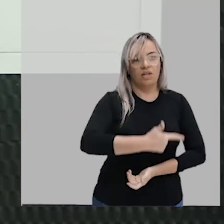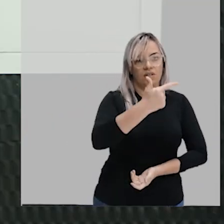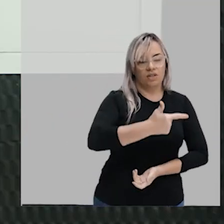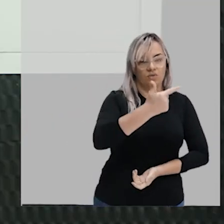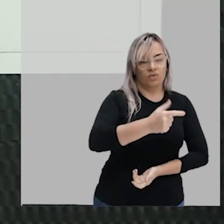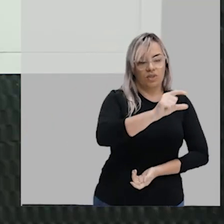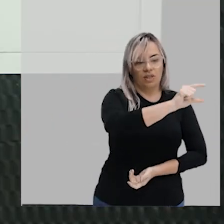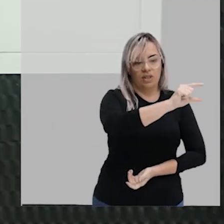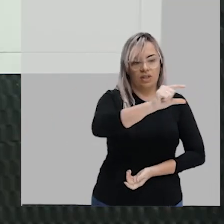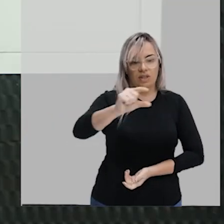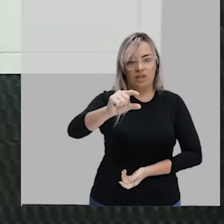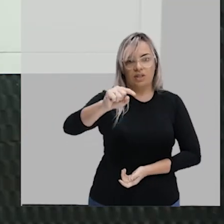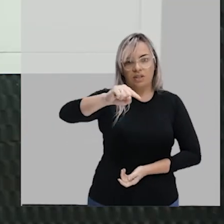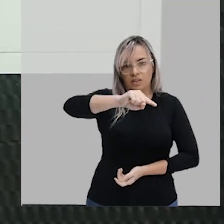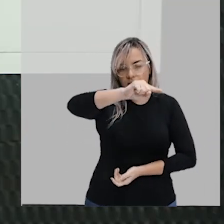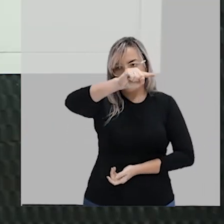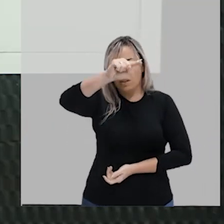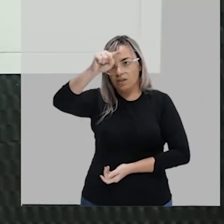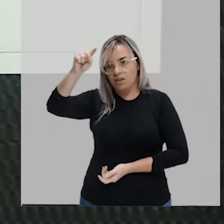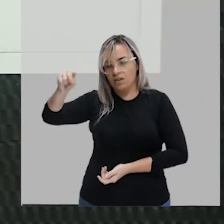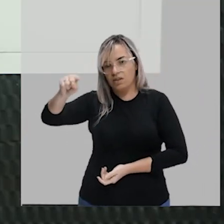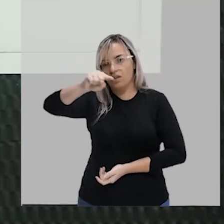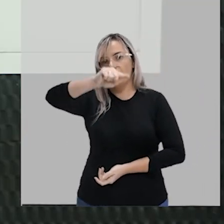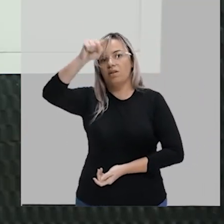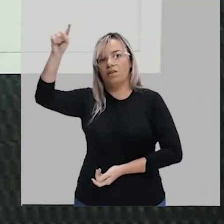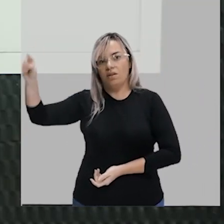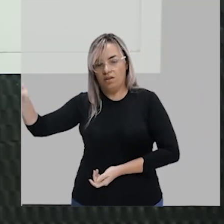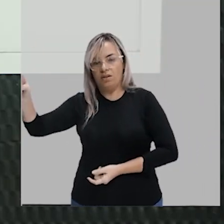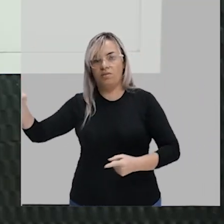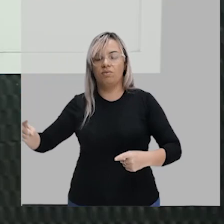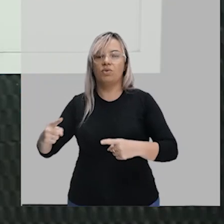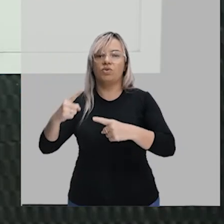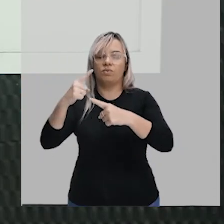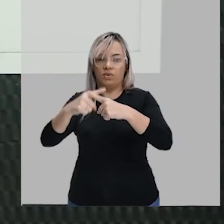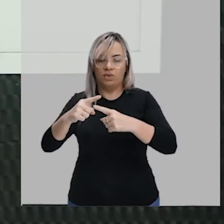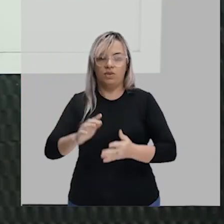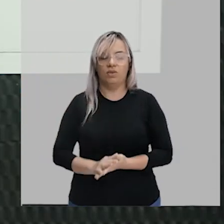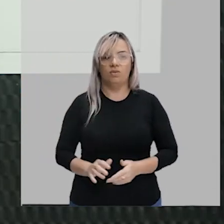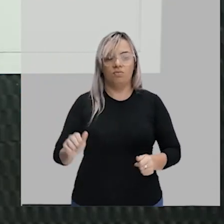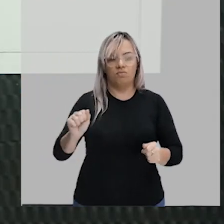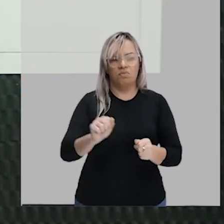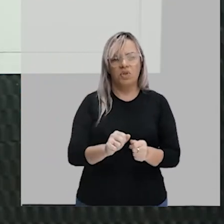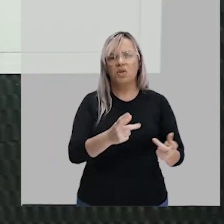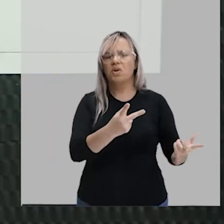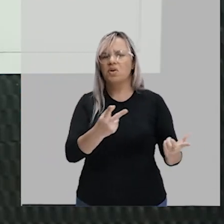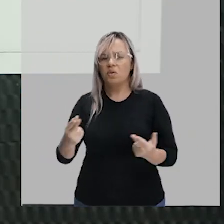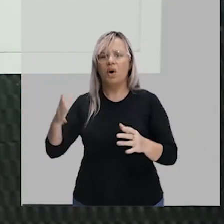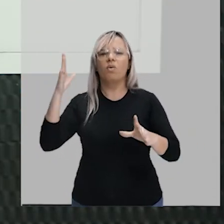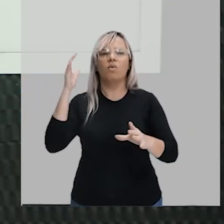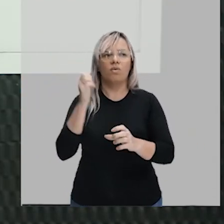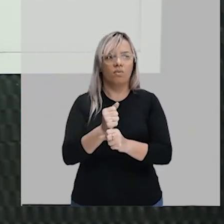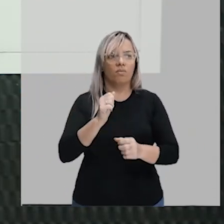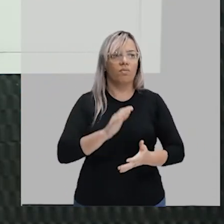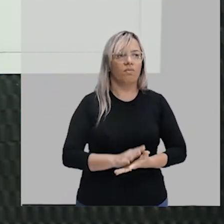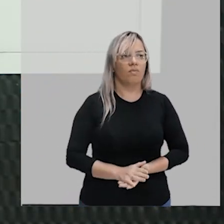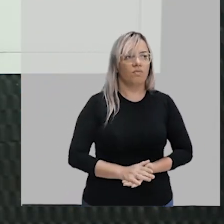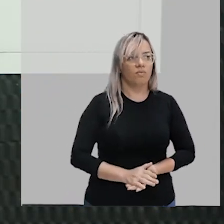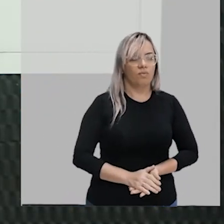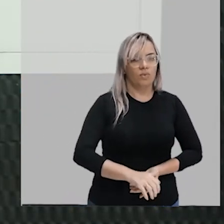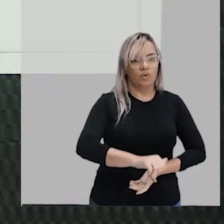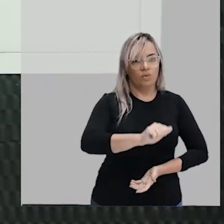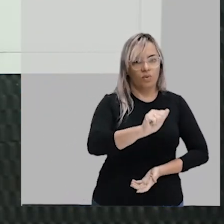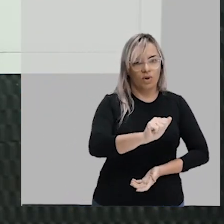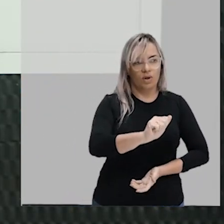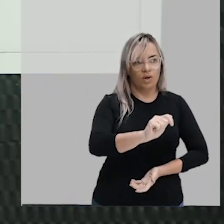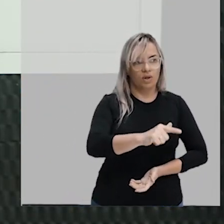processo. Mesma coisa que você fez com a primeira linha, você vai fazer com a segunda. O